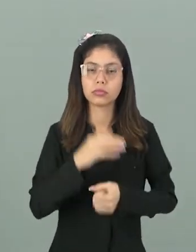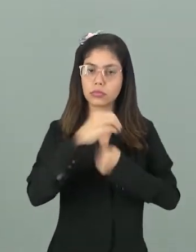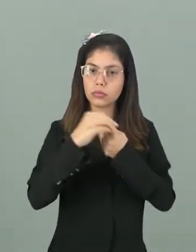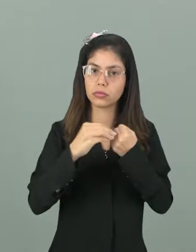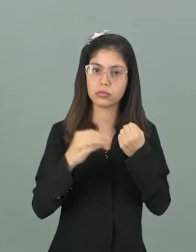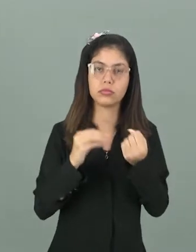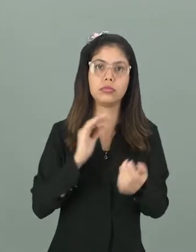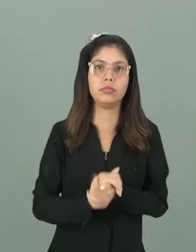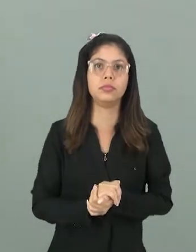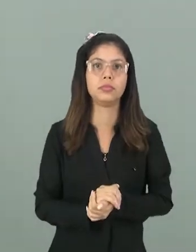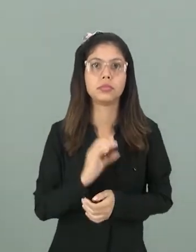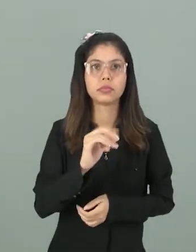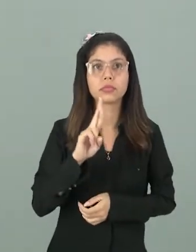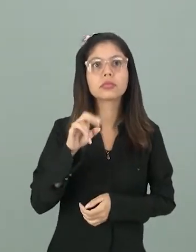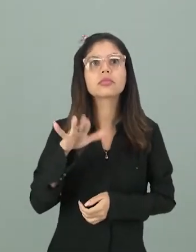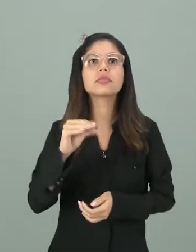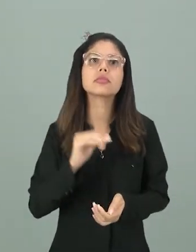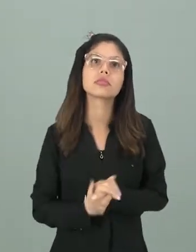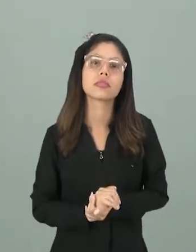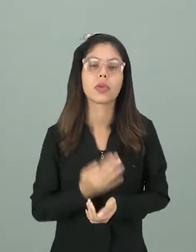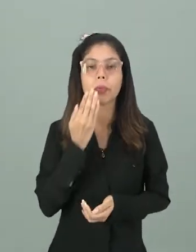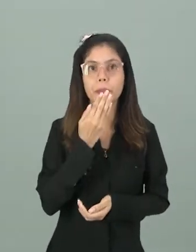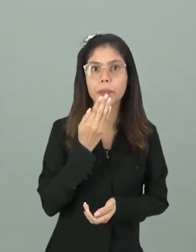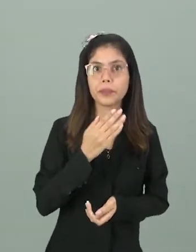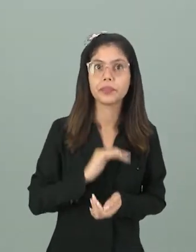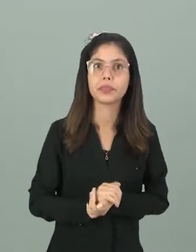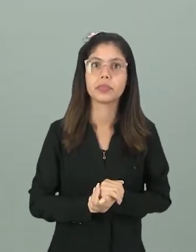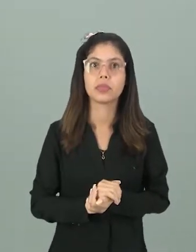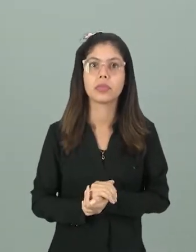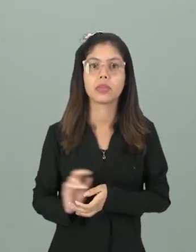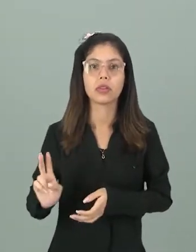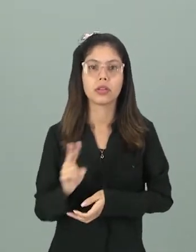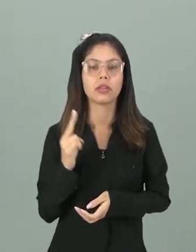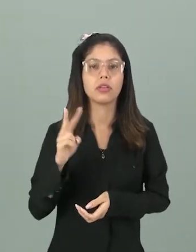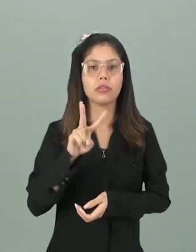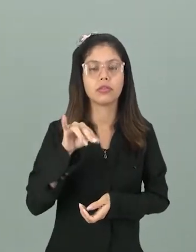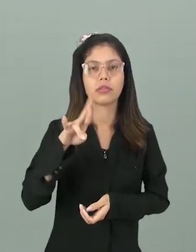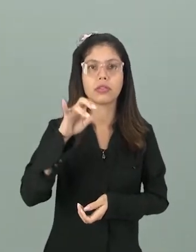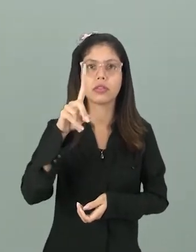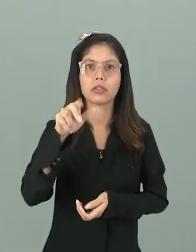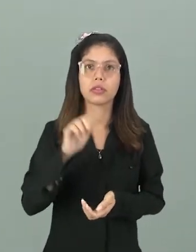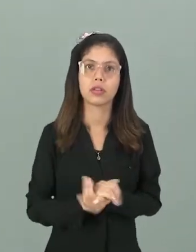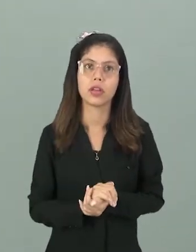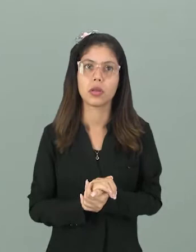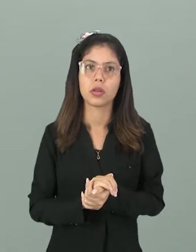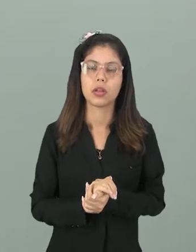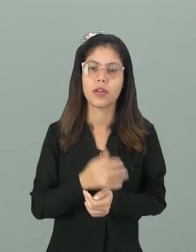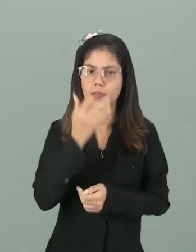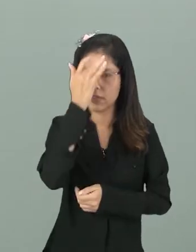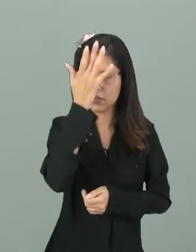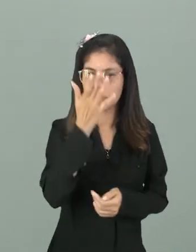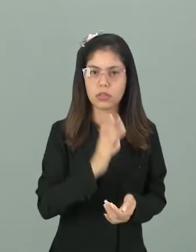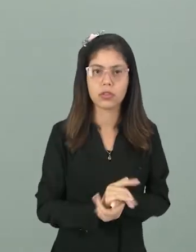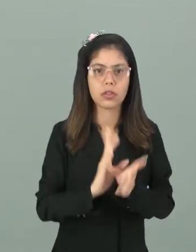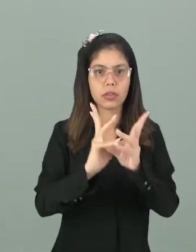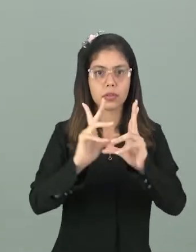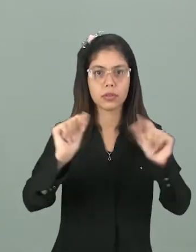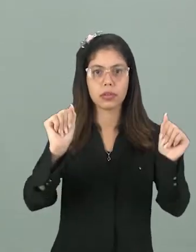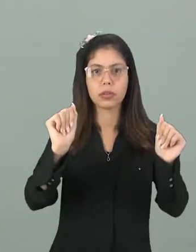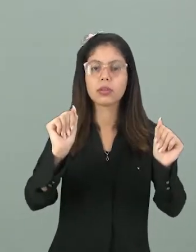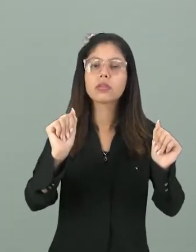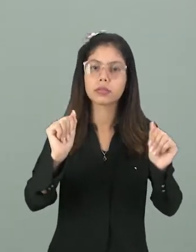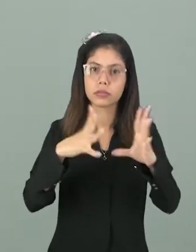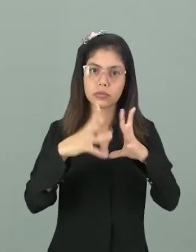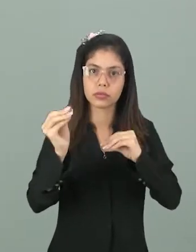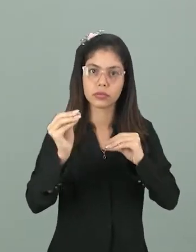moléculas orgânicas polares, como o açúcar ou o vinagre, eles têm uma certa facilidade em se dissolver na